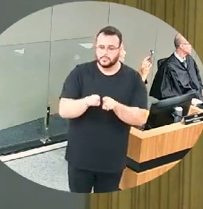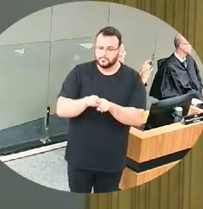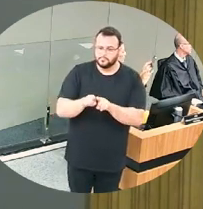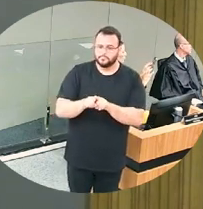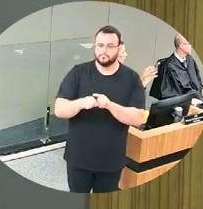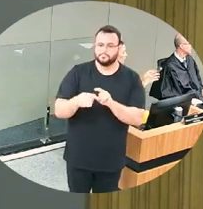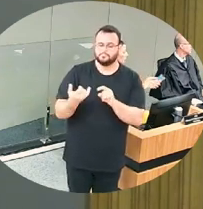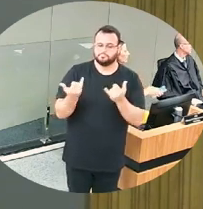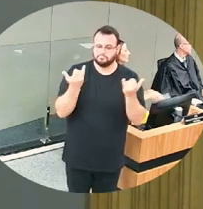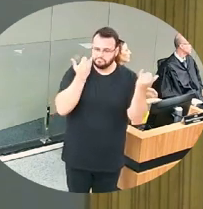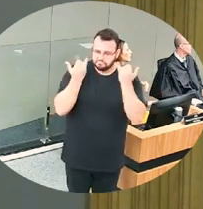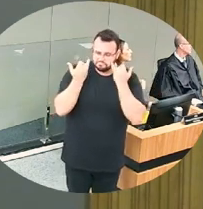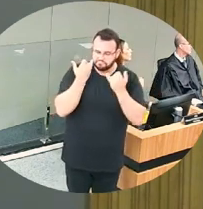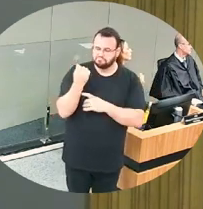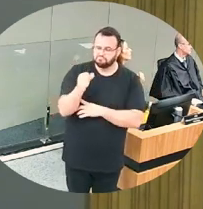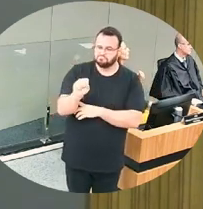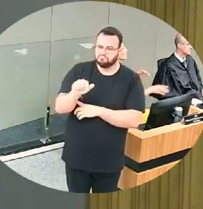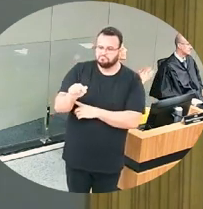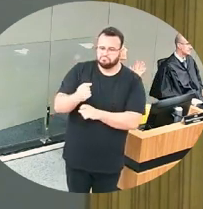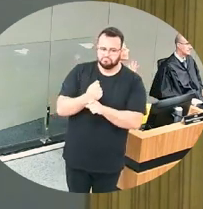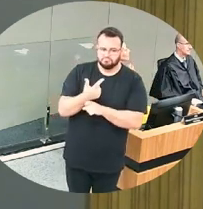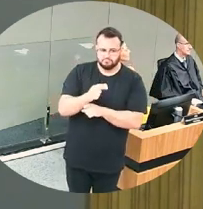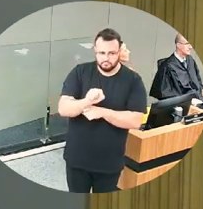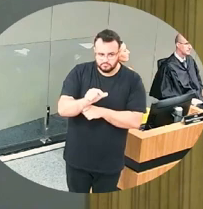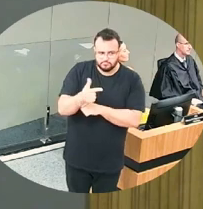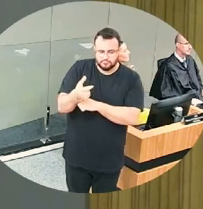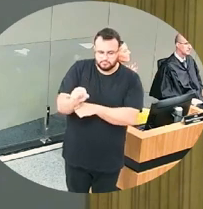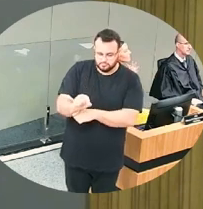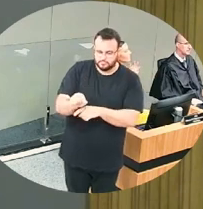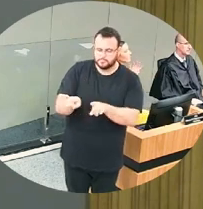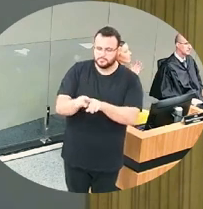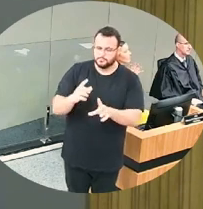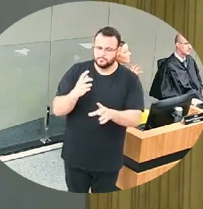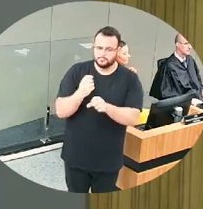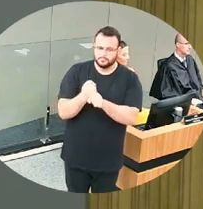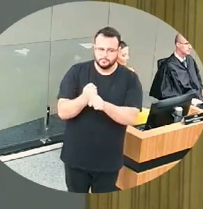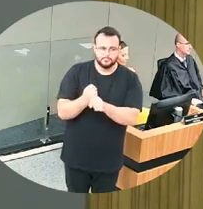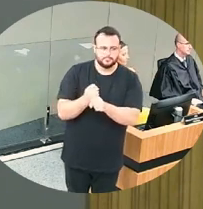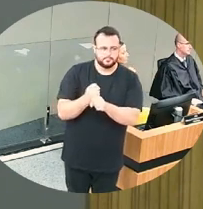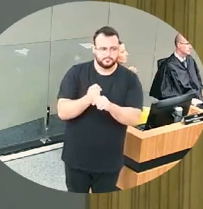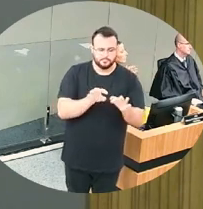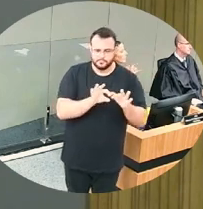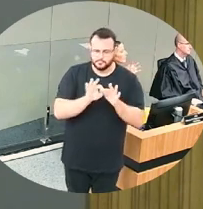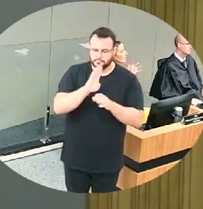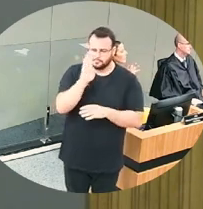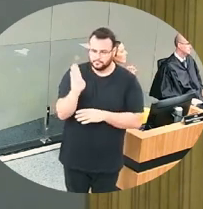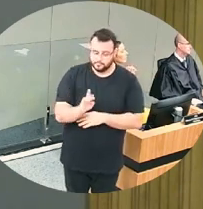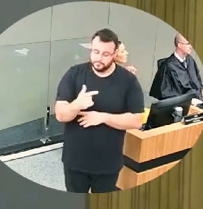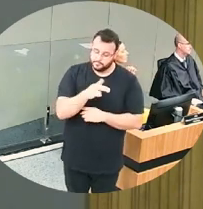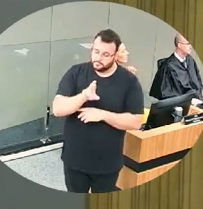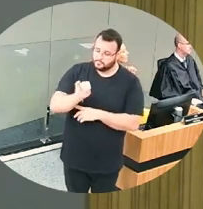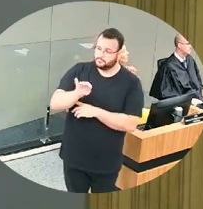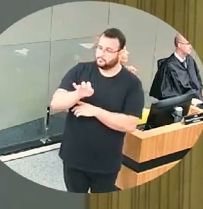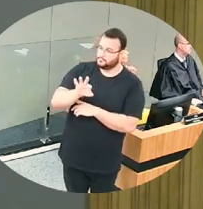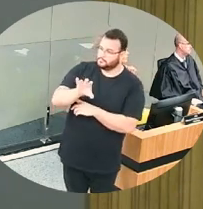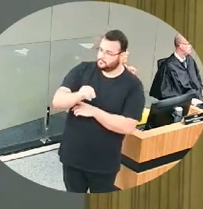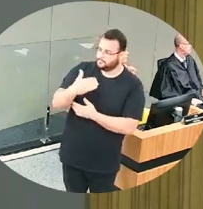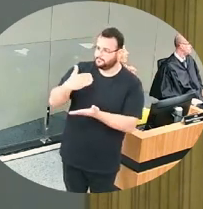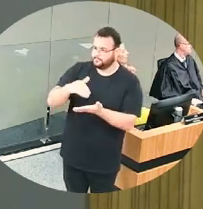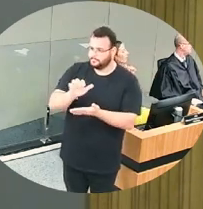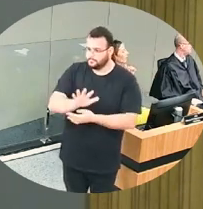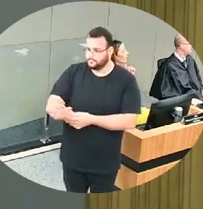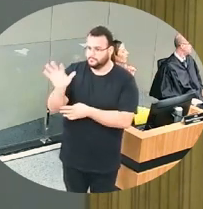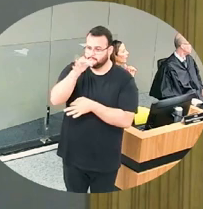instrução normativa número 87 2020 do Tribunal de Contas da união e para constar Eu Roberto Carlos de Almeida